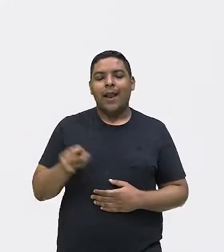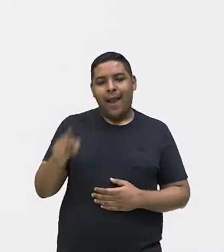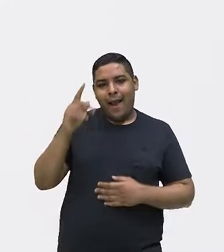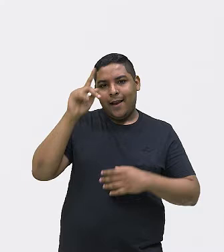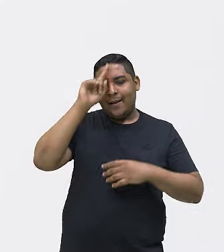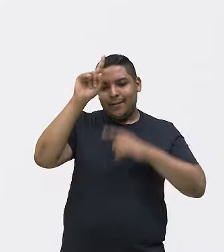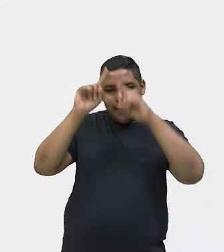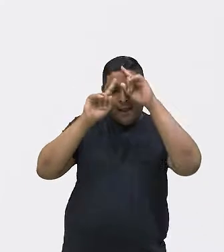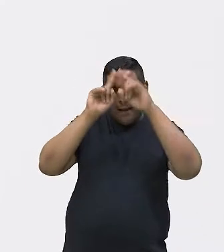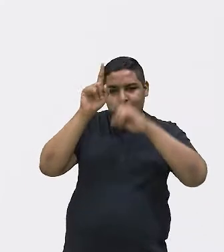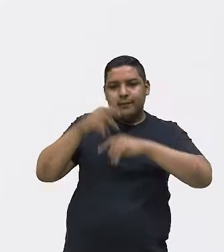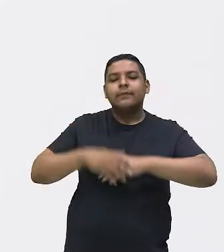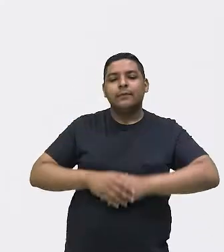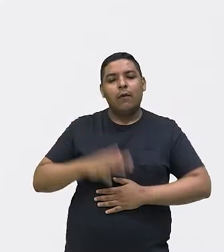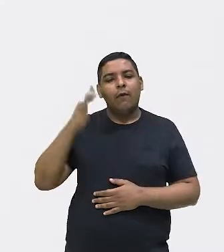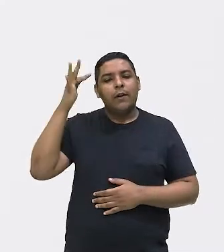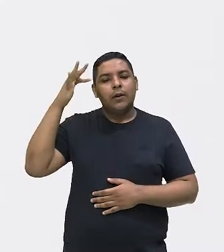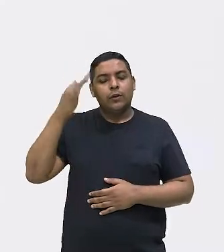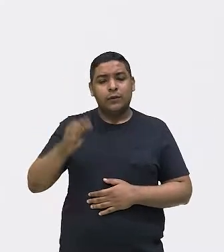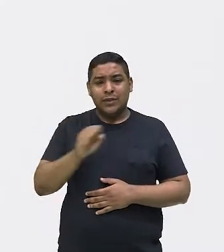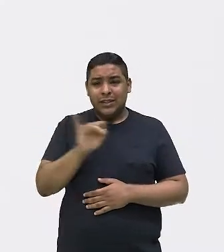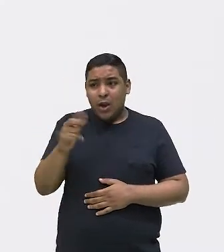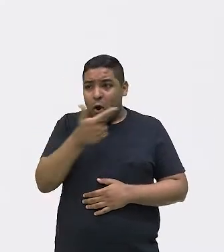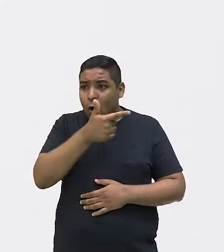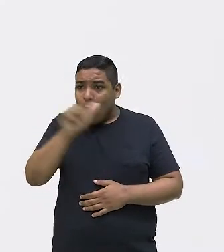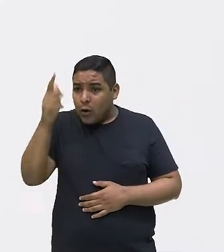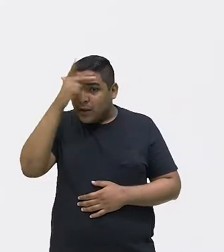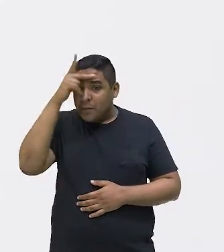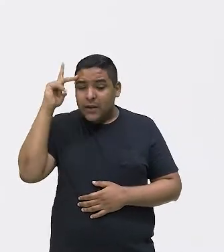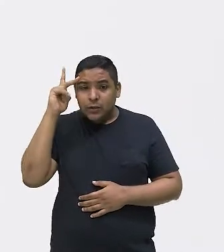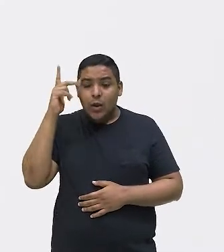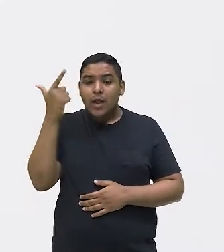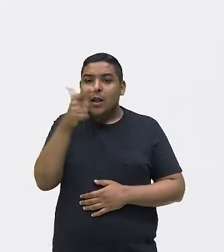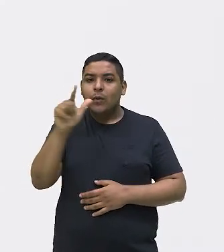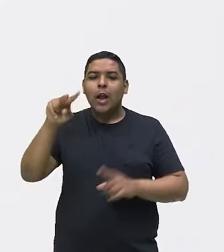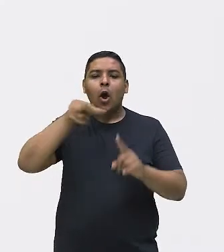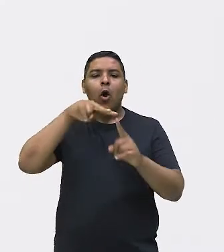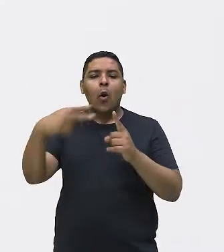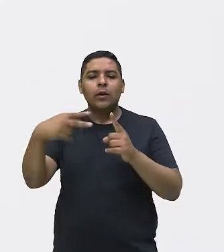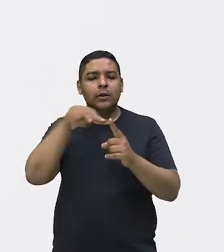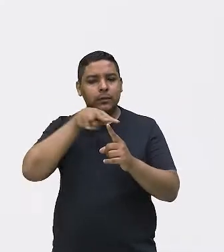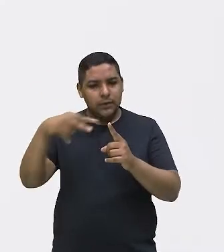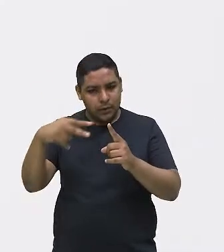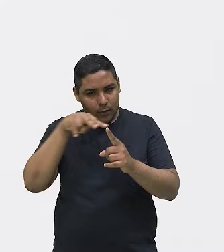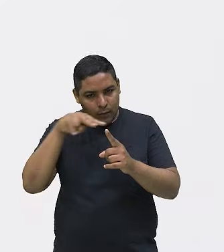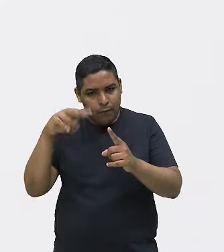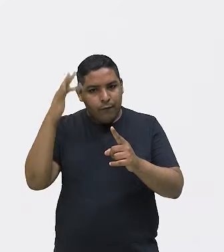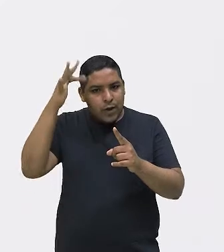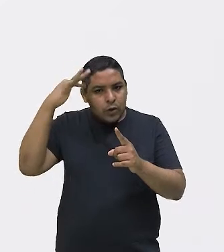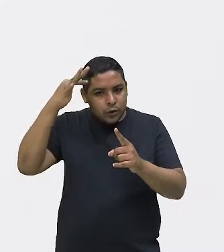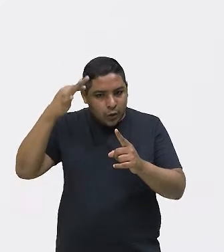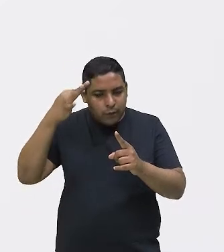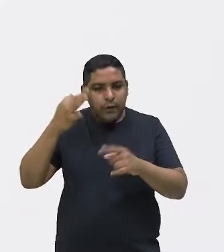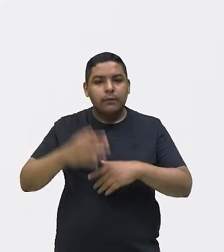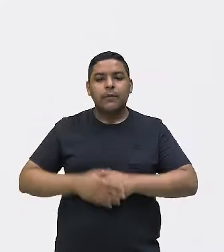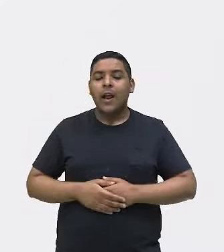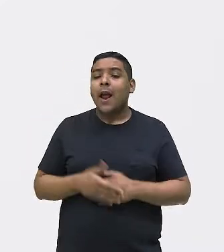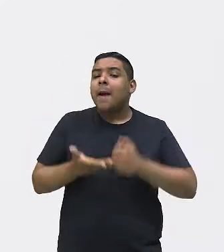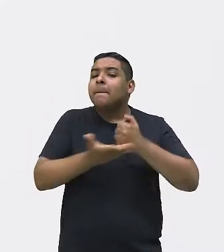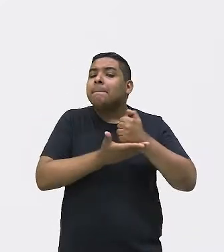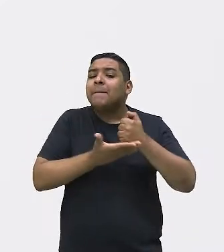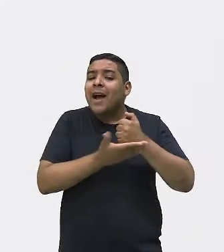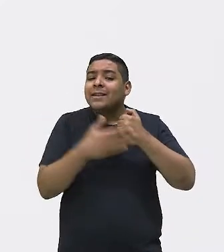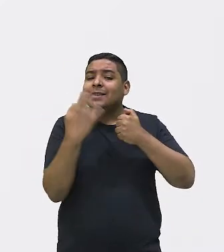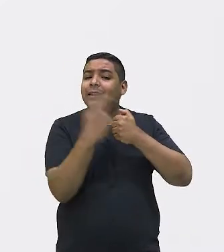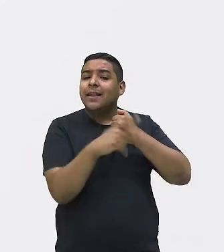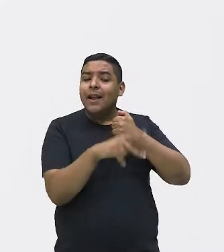que se outra pessoa que não tivesse essa concepção filosófica, porque ele era baseado em quem? Ele era baseado